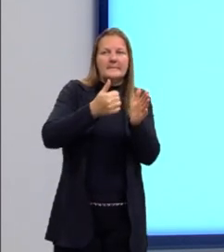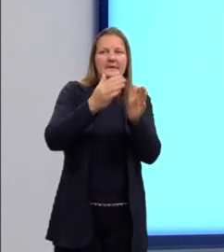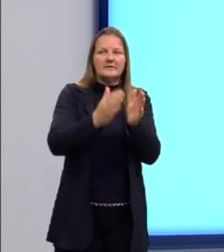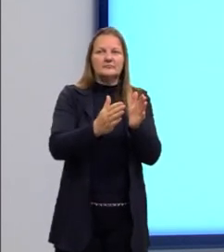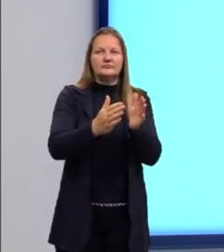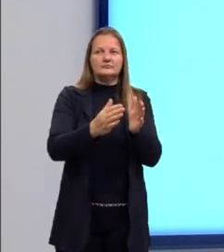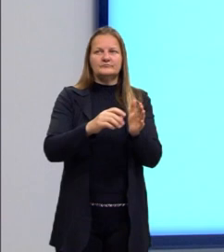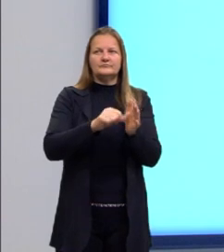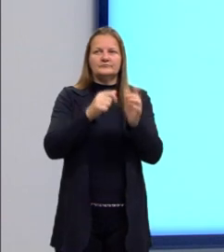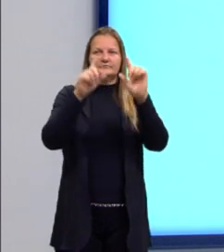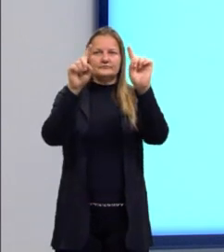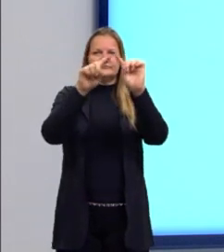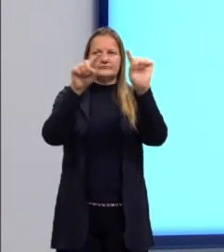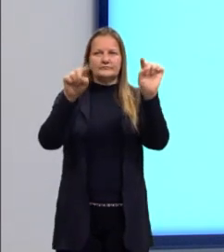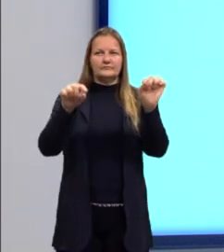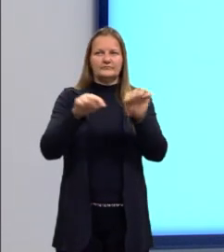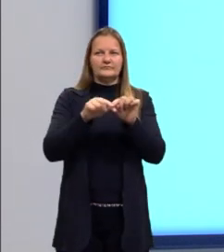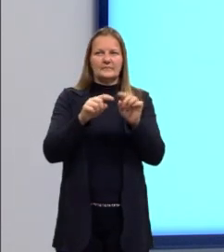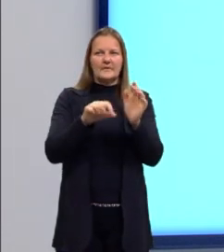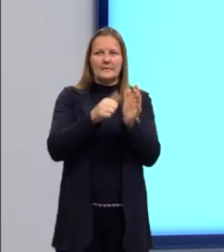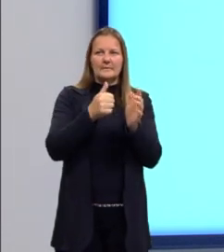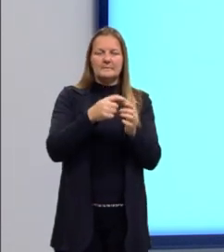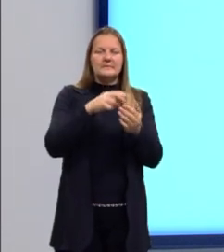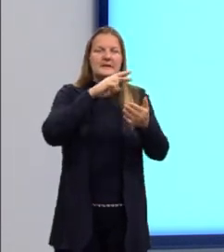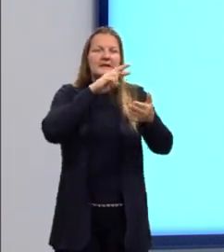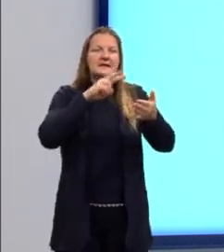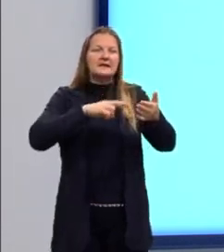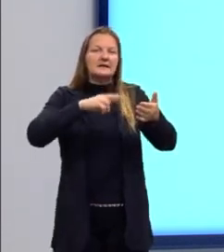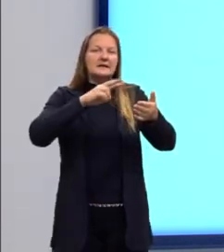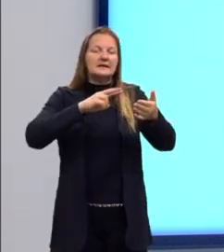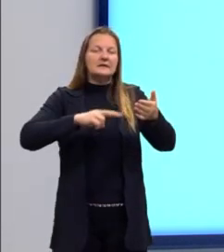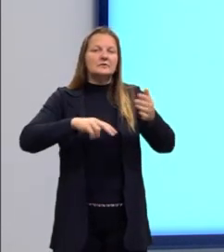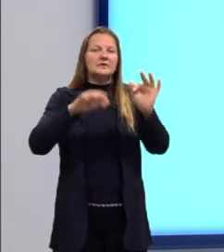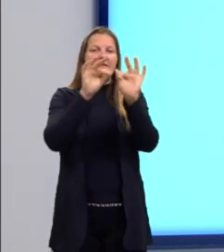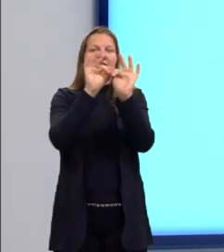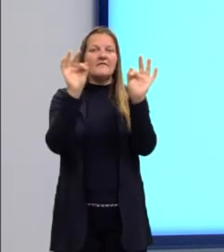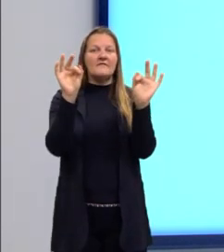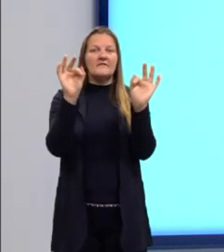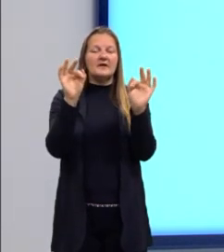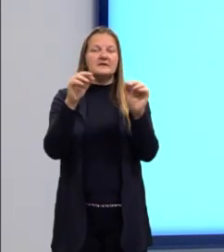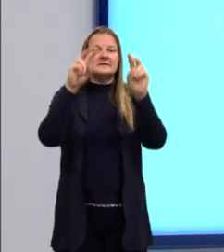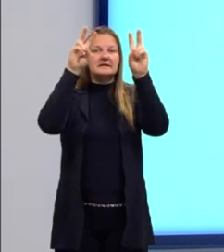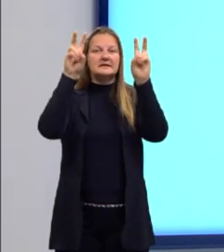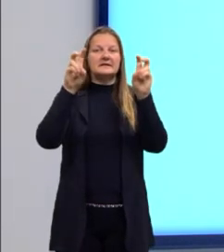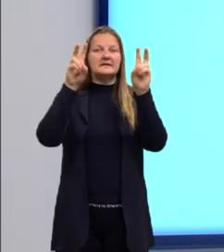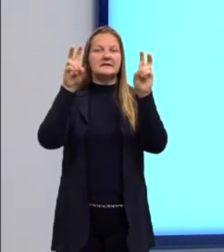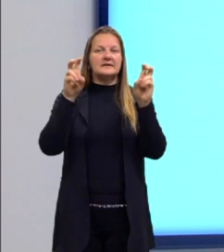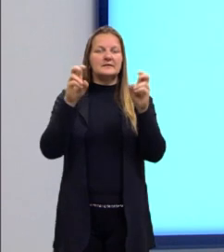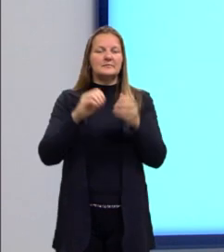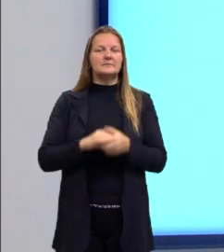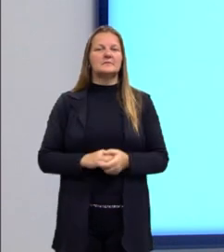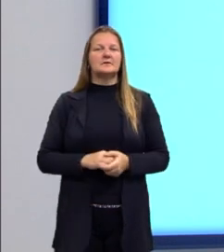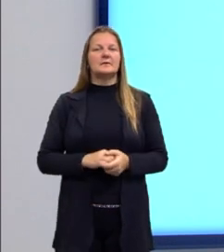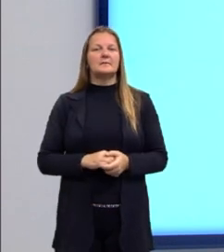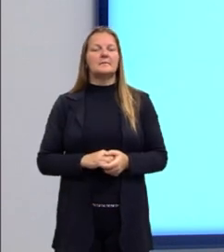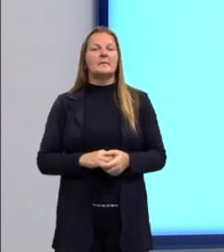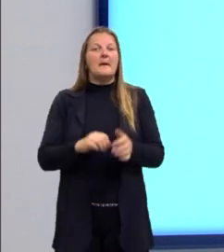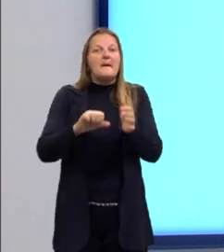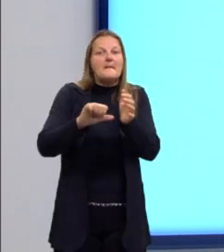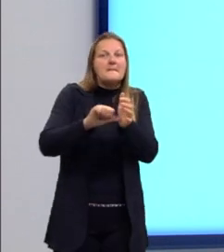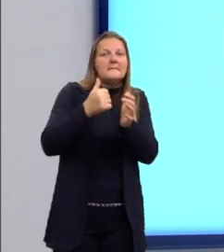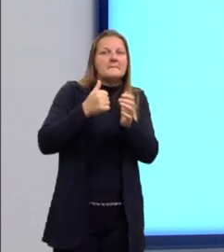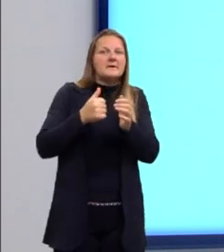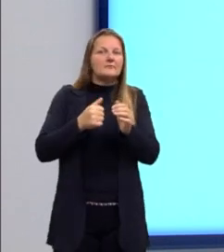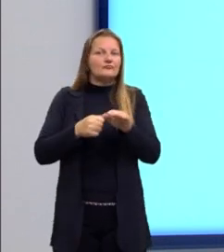lá no primeiro quadradinho leitura da frase do tema esse é o nosso primeiro